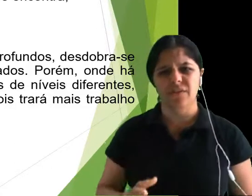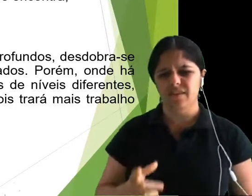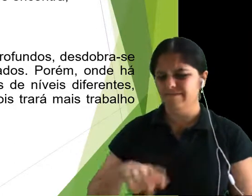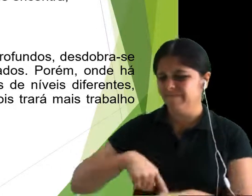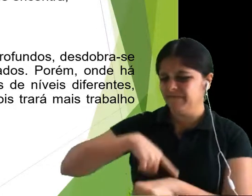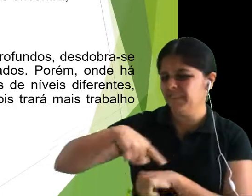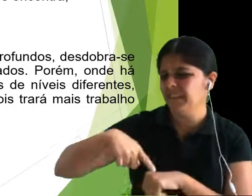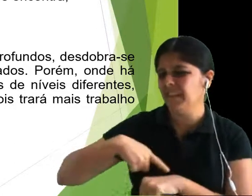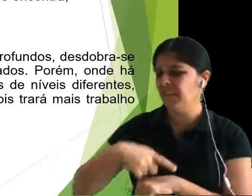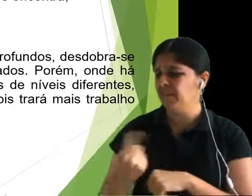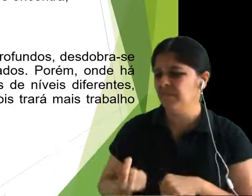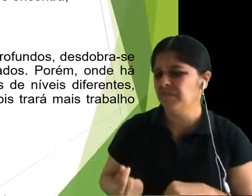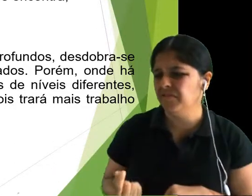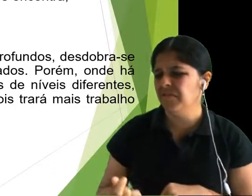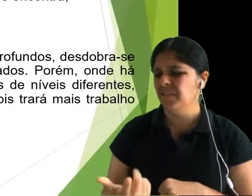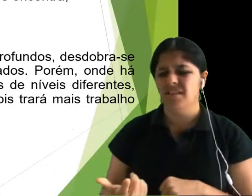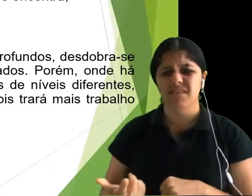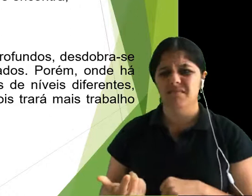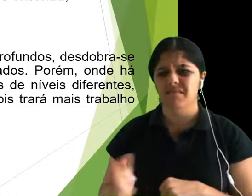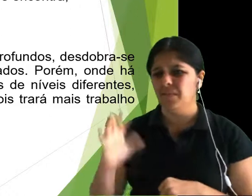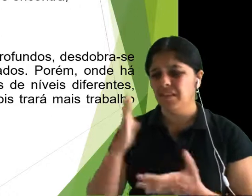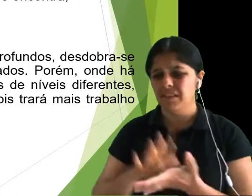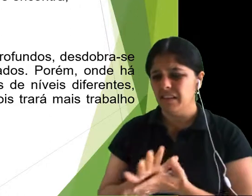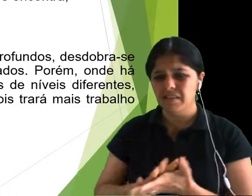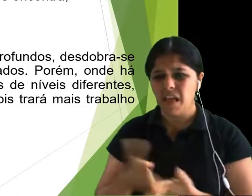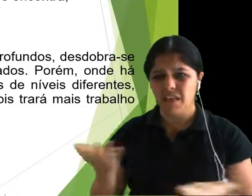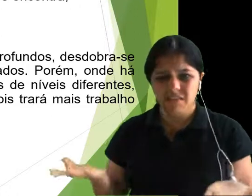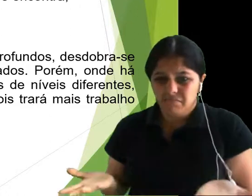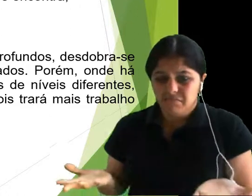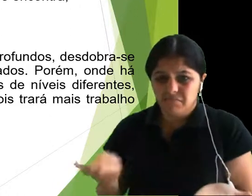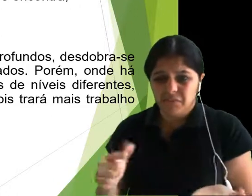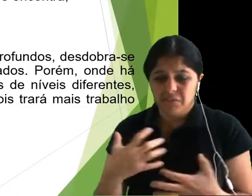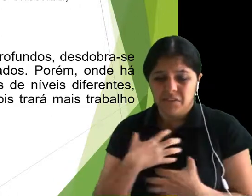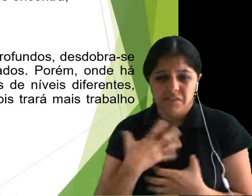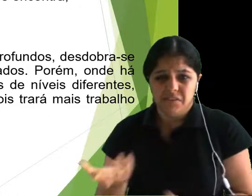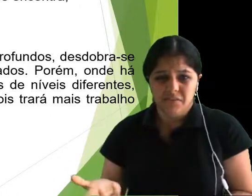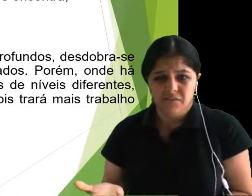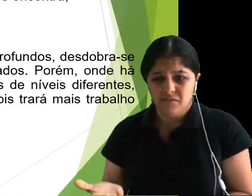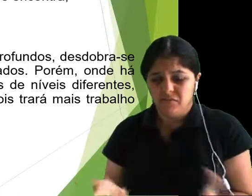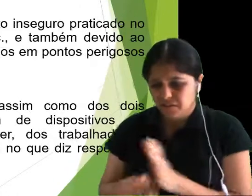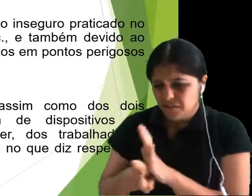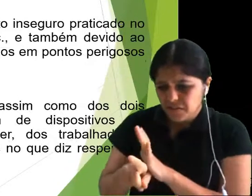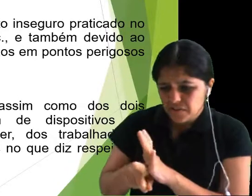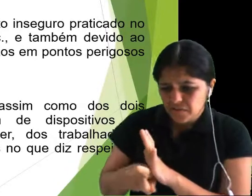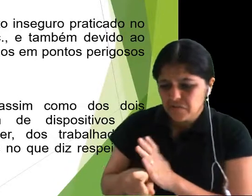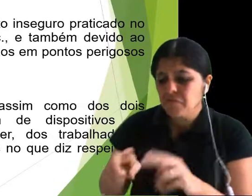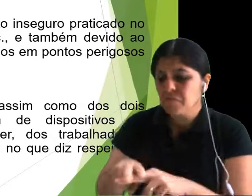gastando tempo, gastando dinheiro, não está levando a nada, não tem sentido você continuar uma